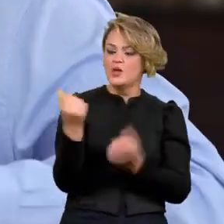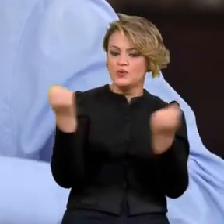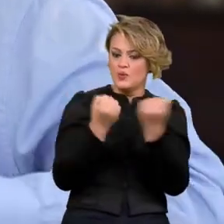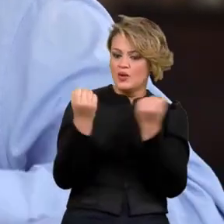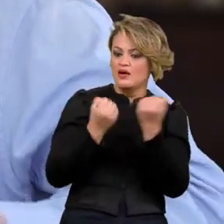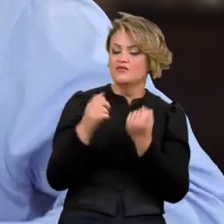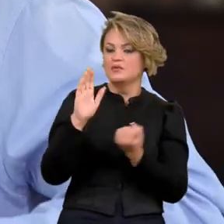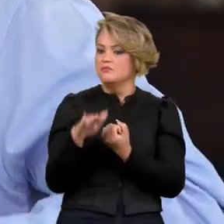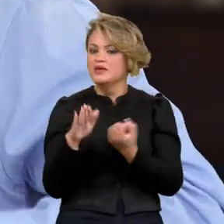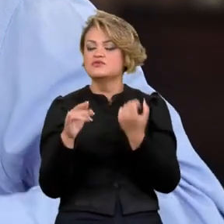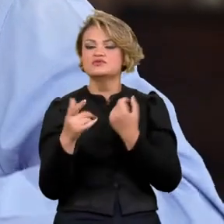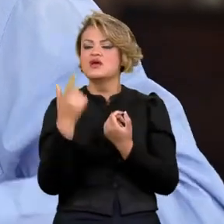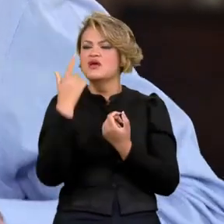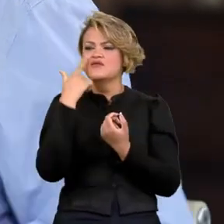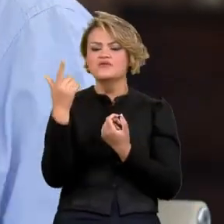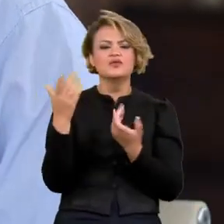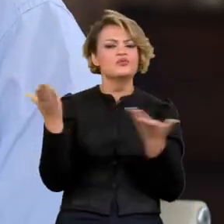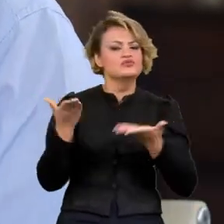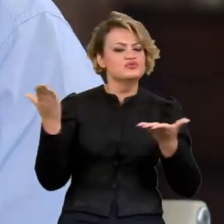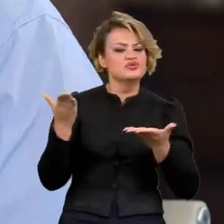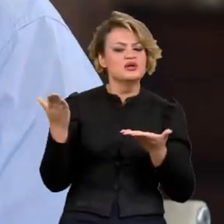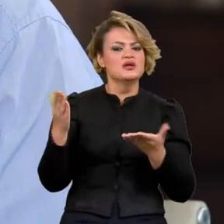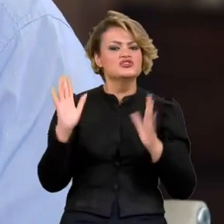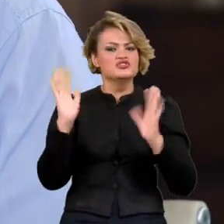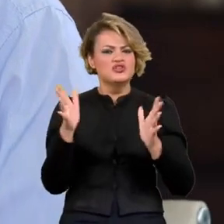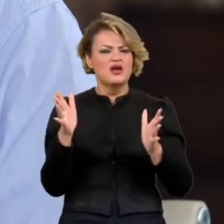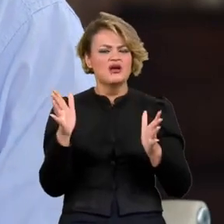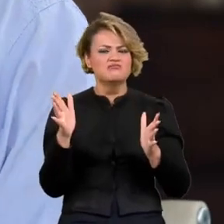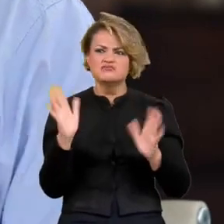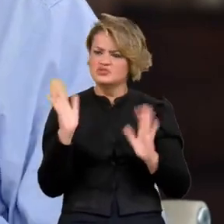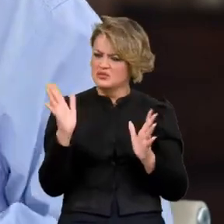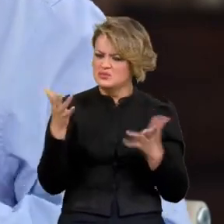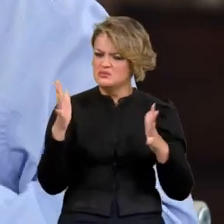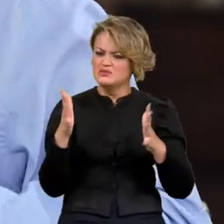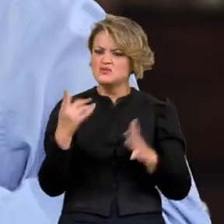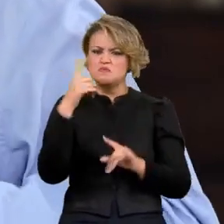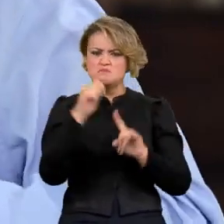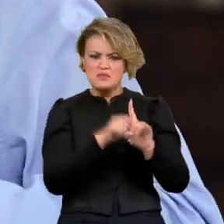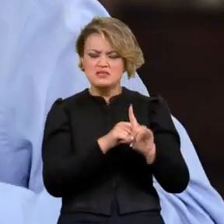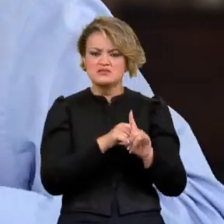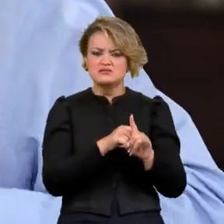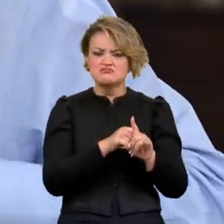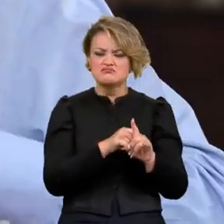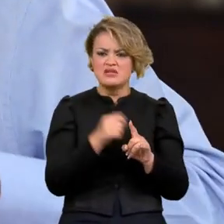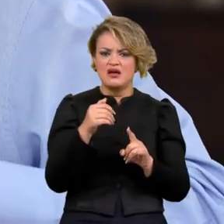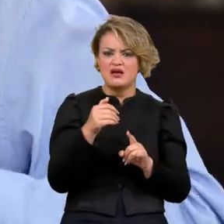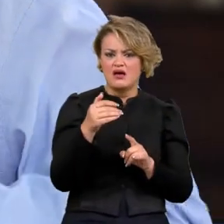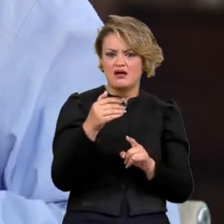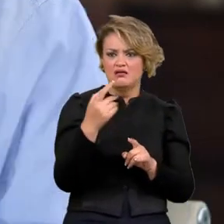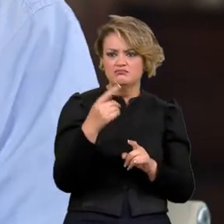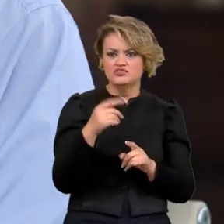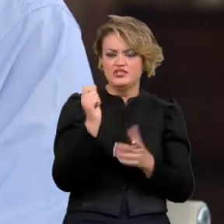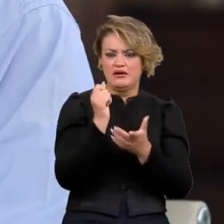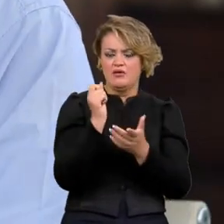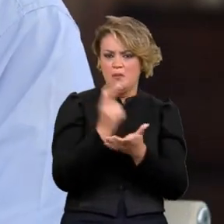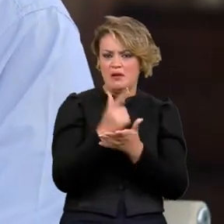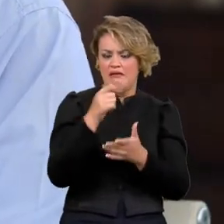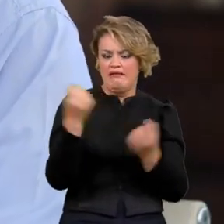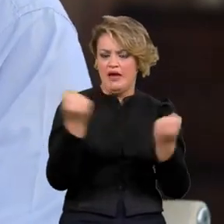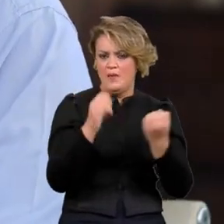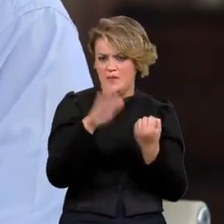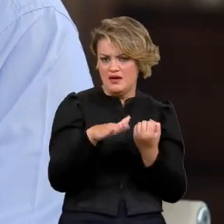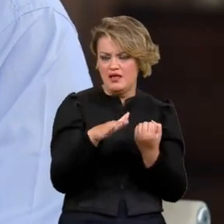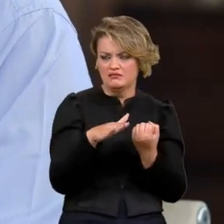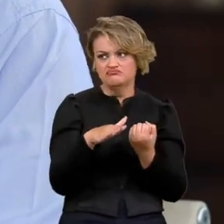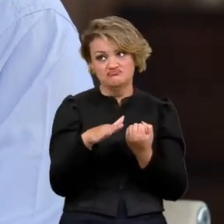sabe já vai acabar um programa Nós queremos fazer programa mais alimento para produzir trator em